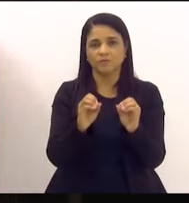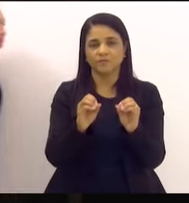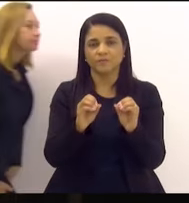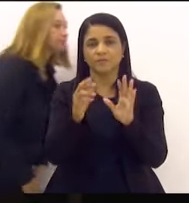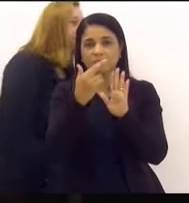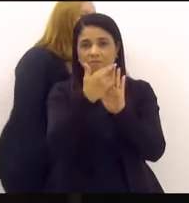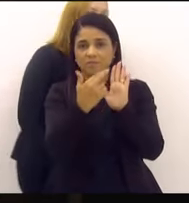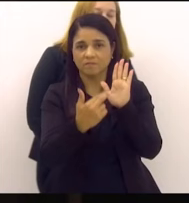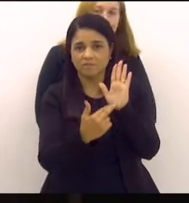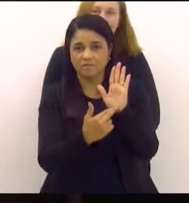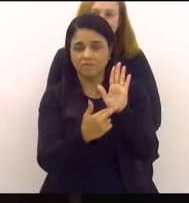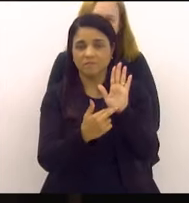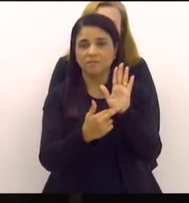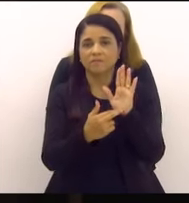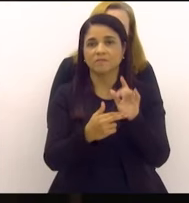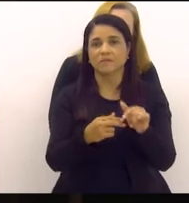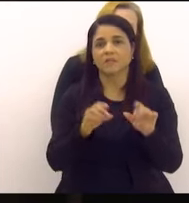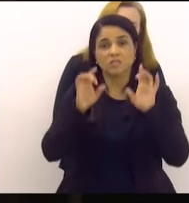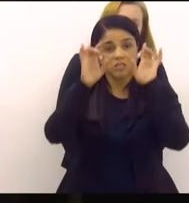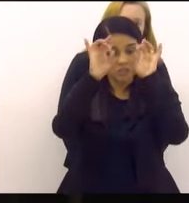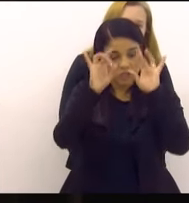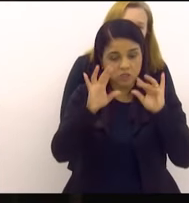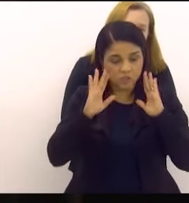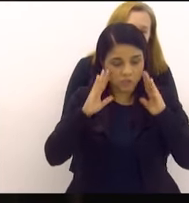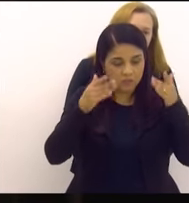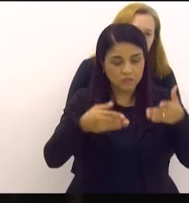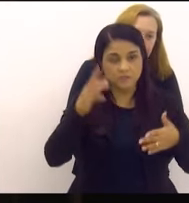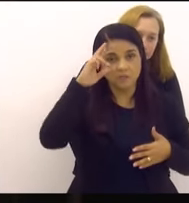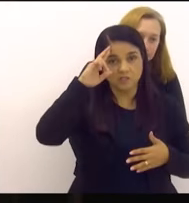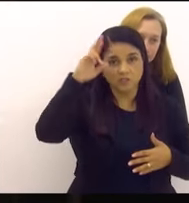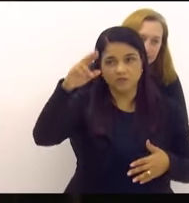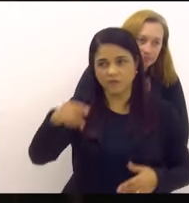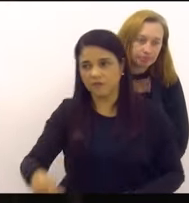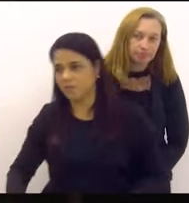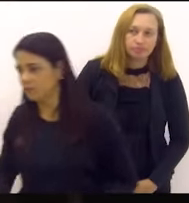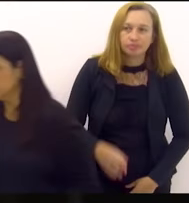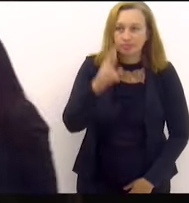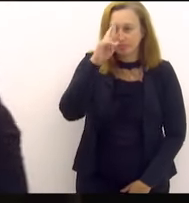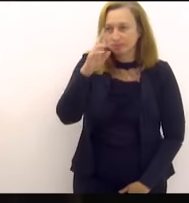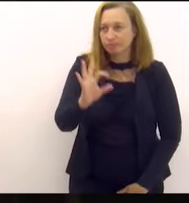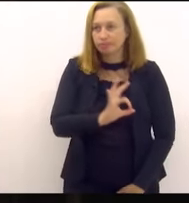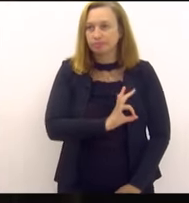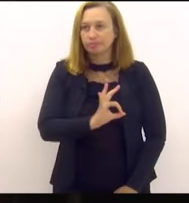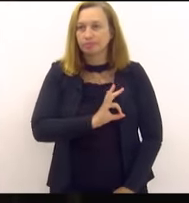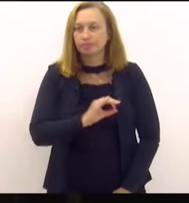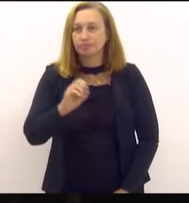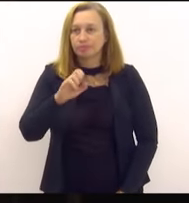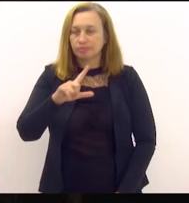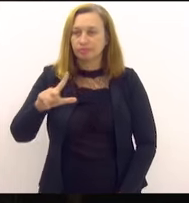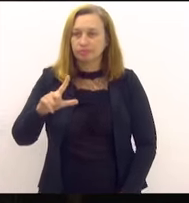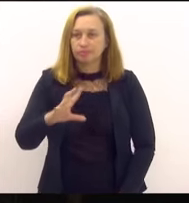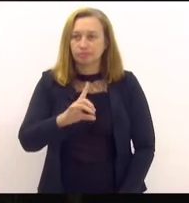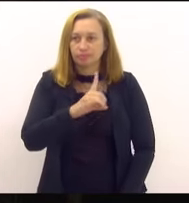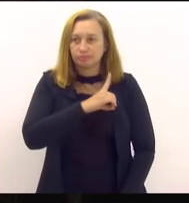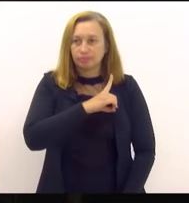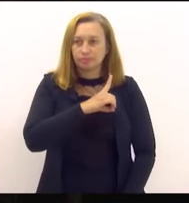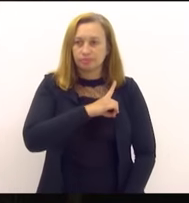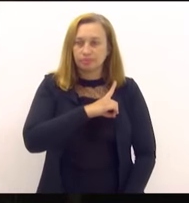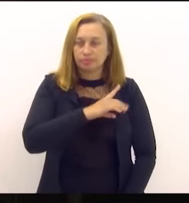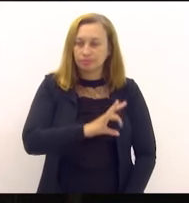critério exclusivo de que a chefia da Polícia Civil se dá com um delegado de